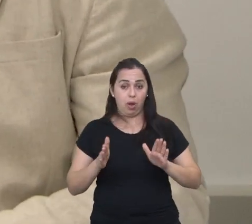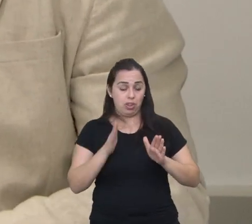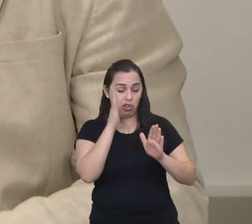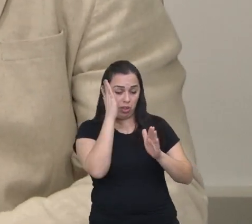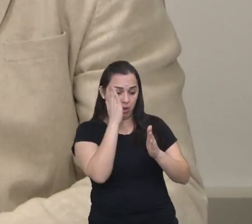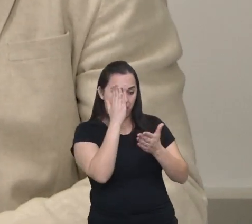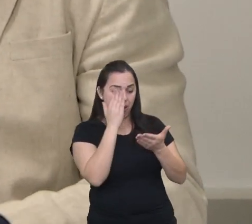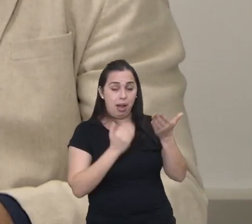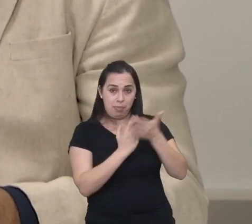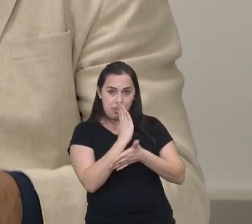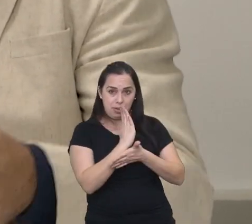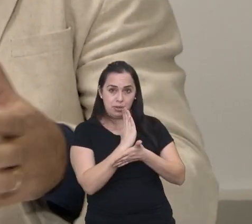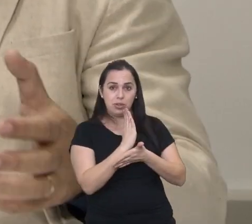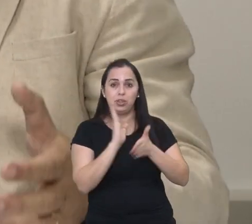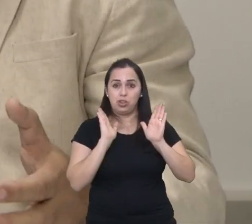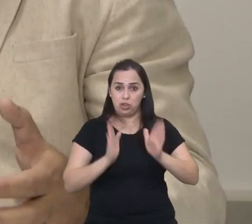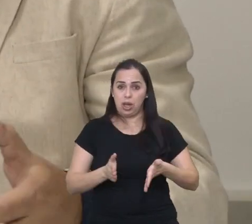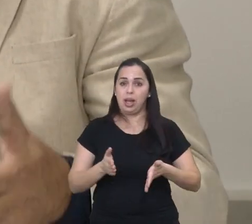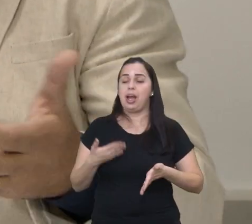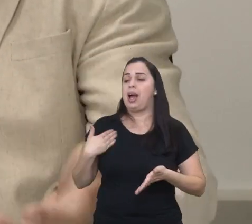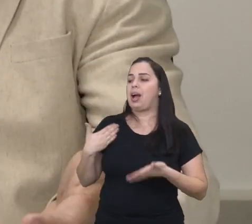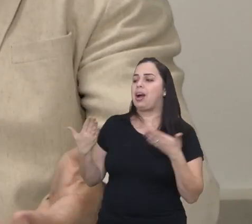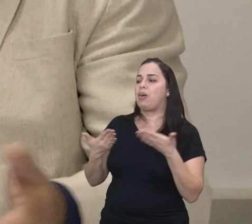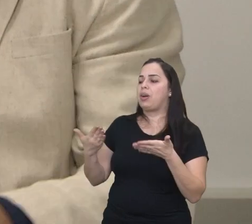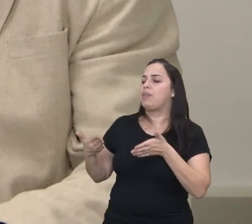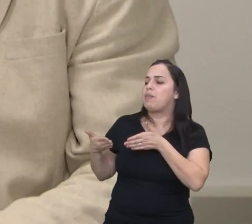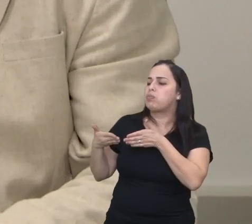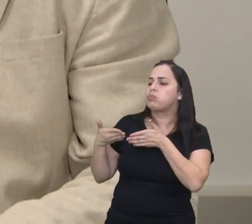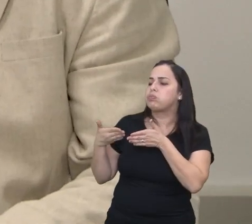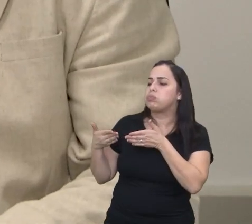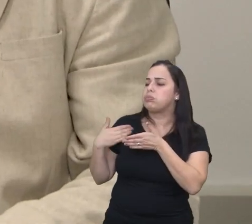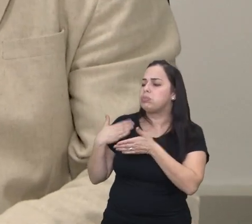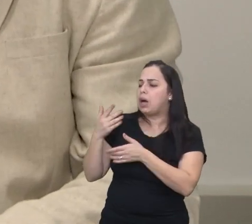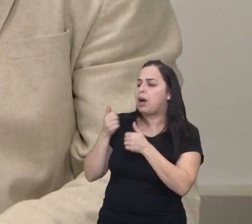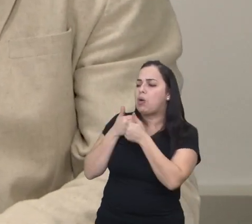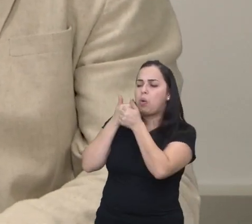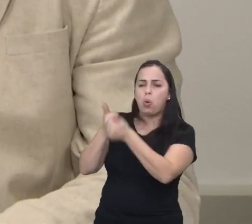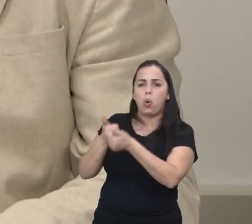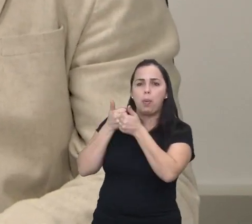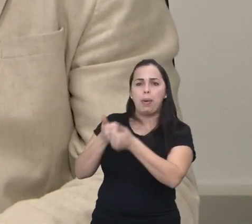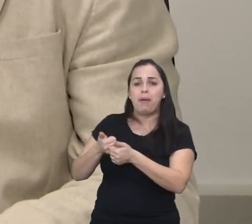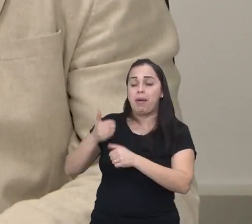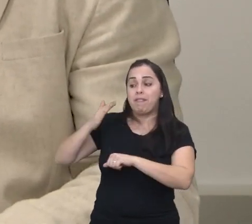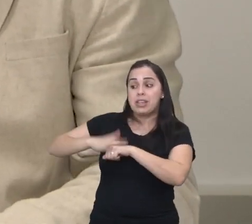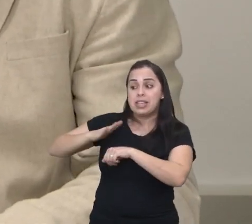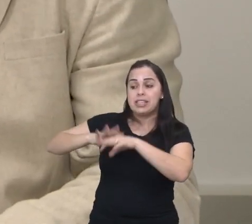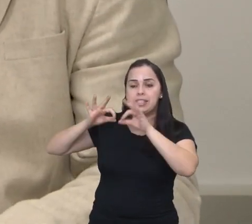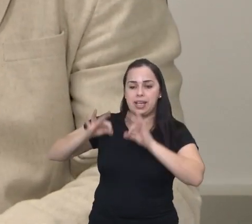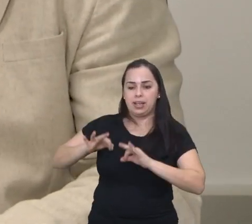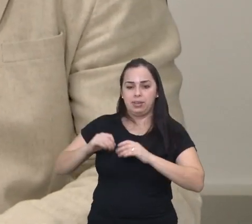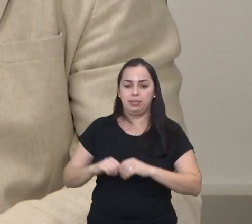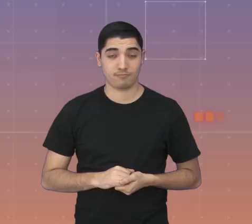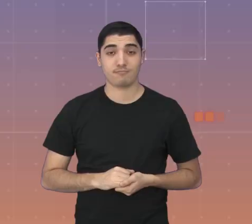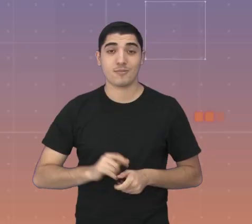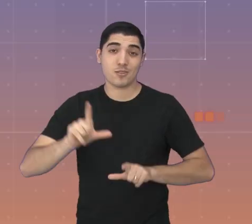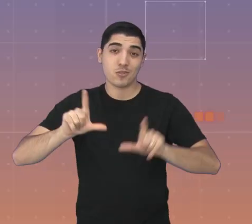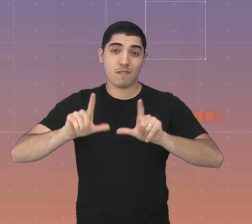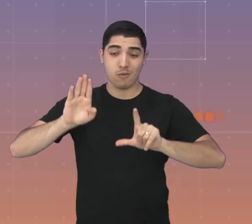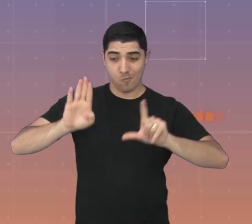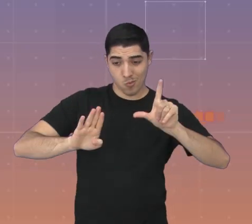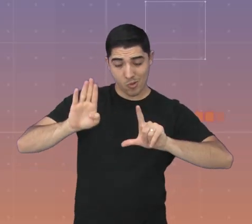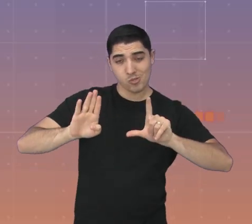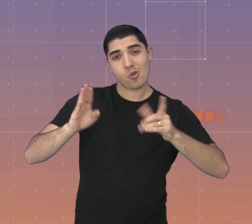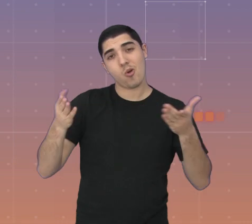aprovado, nós vamos dar todos os caminhos e acompanhar para que realmente isso seja feito da melhor forma possível. O